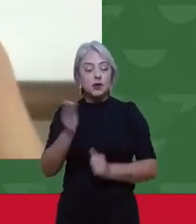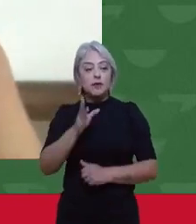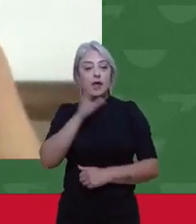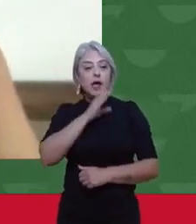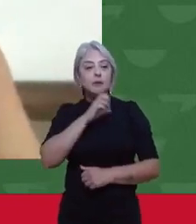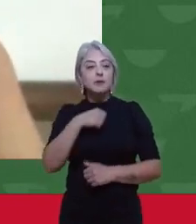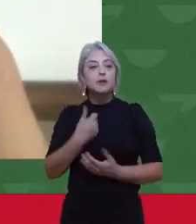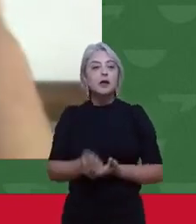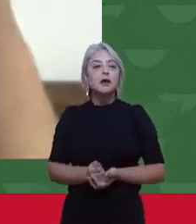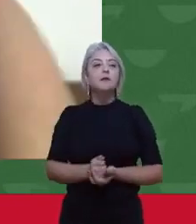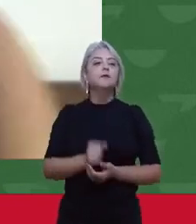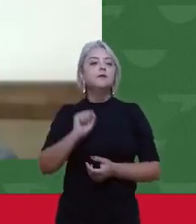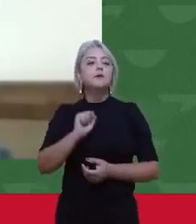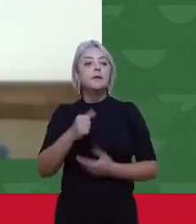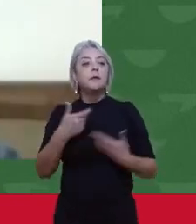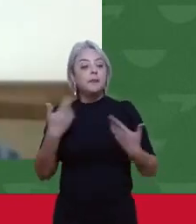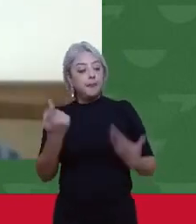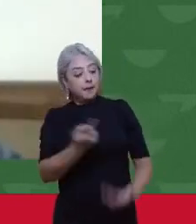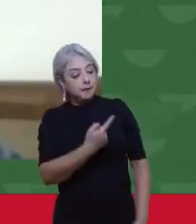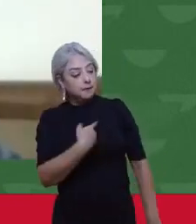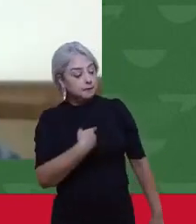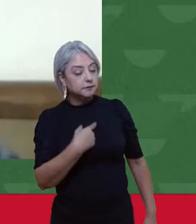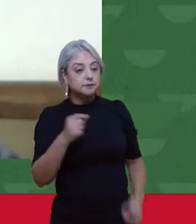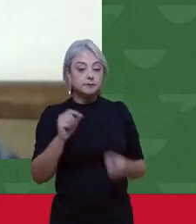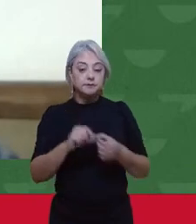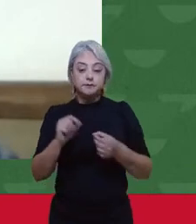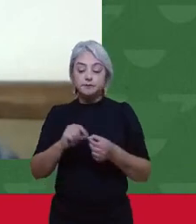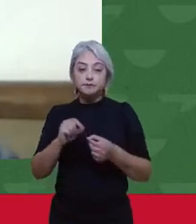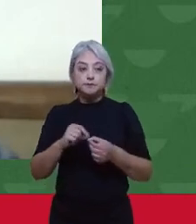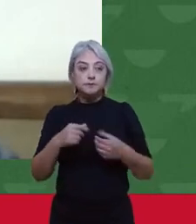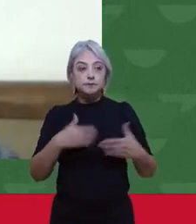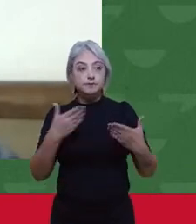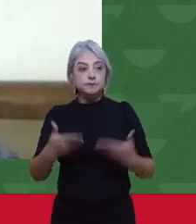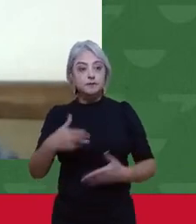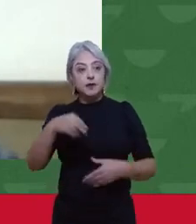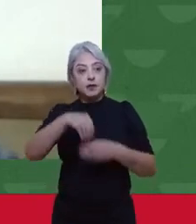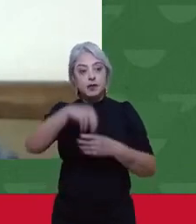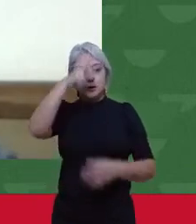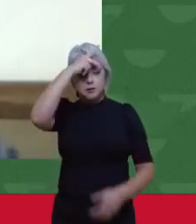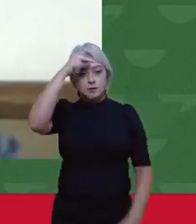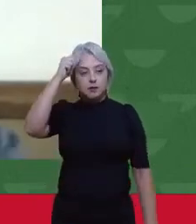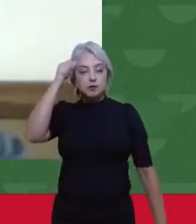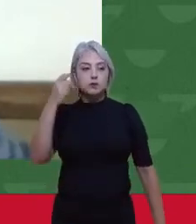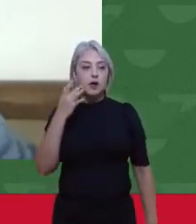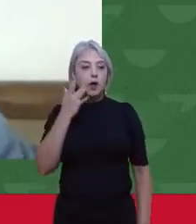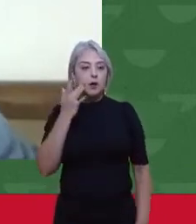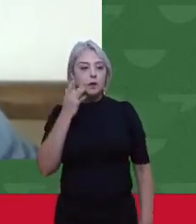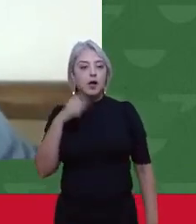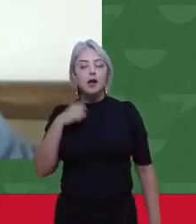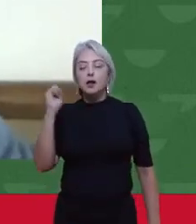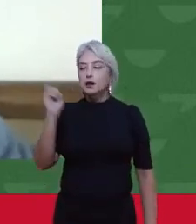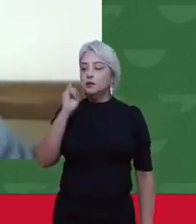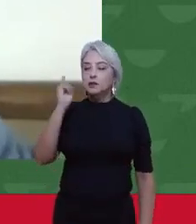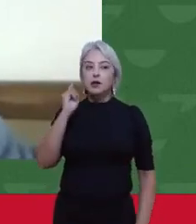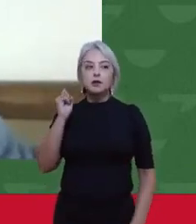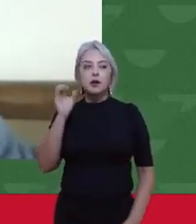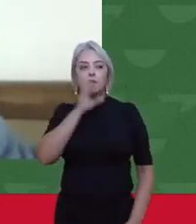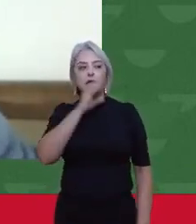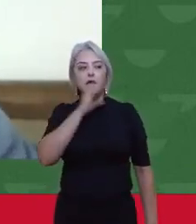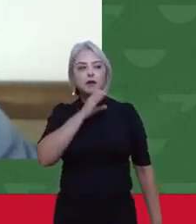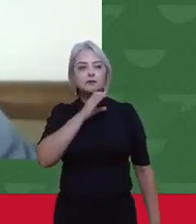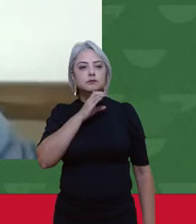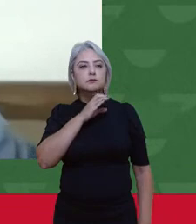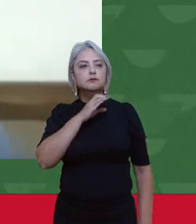rapidamente, bom, guys, a despeito do que nós fizemos quando estávamos na Prefeitura de Fortaleza, é importante só fazer um